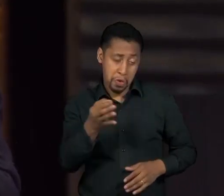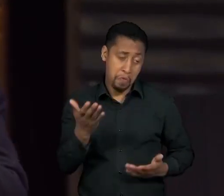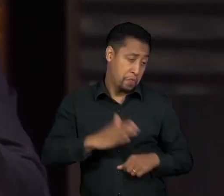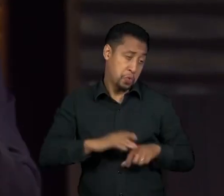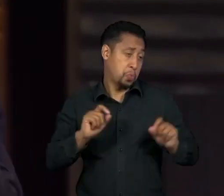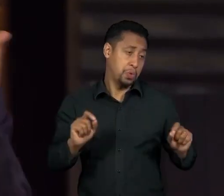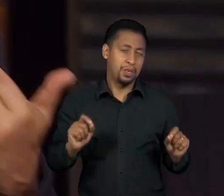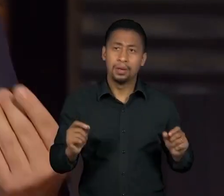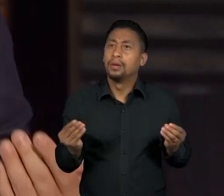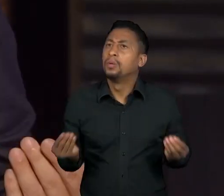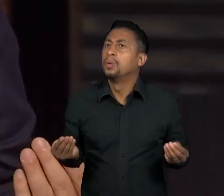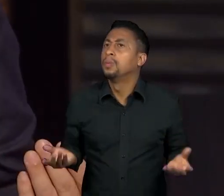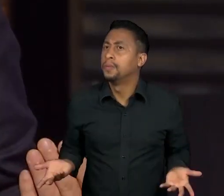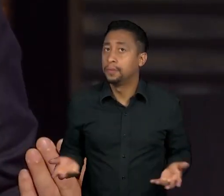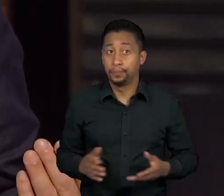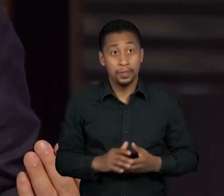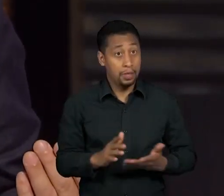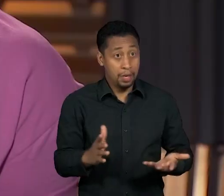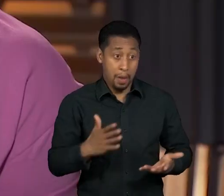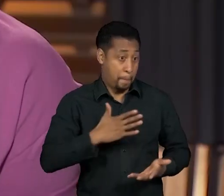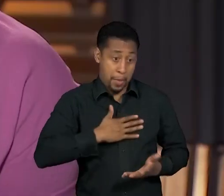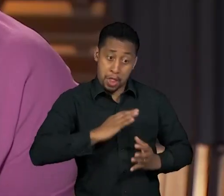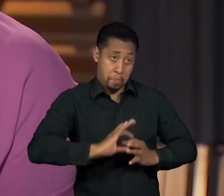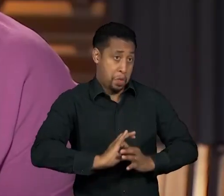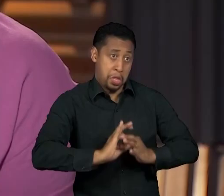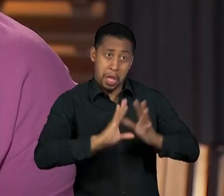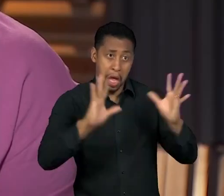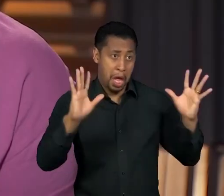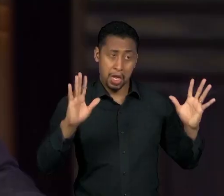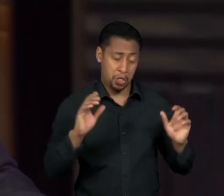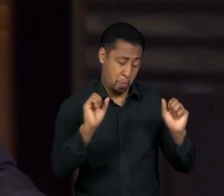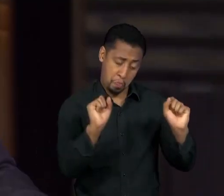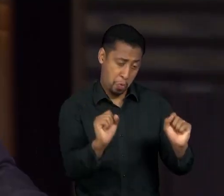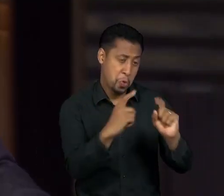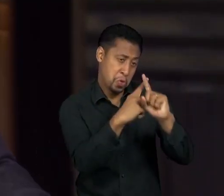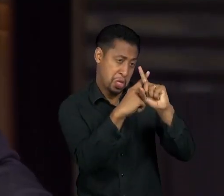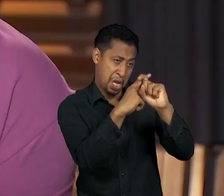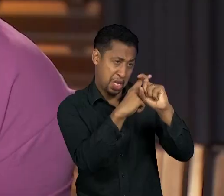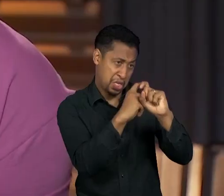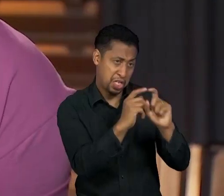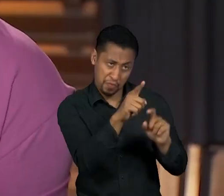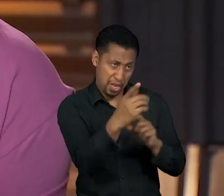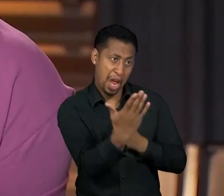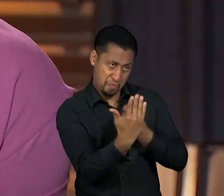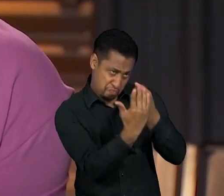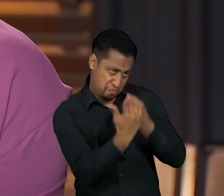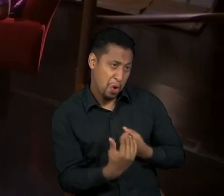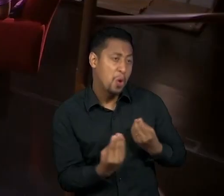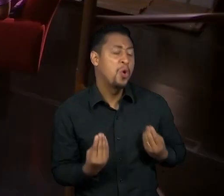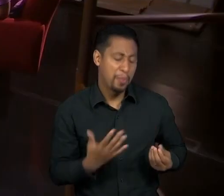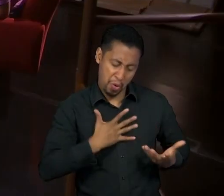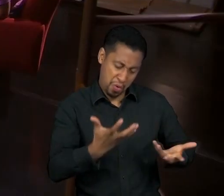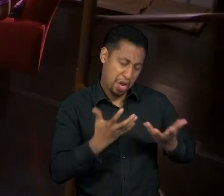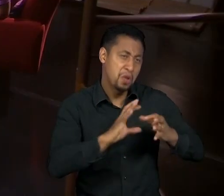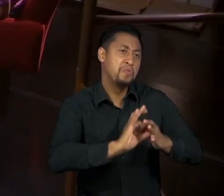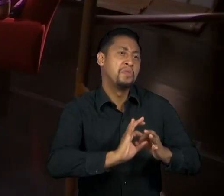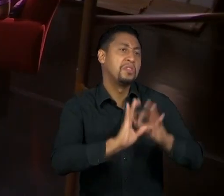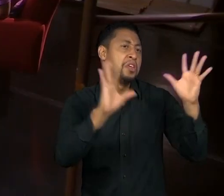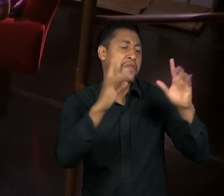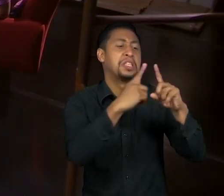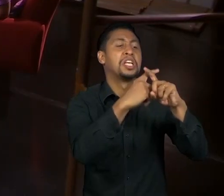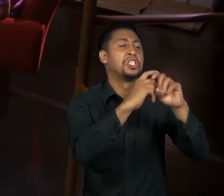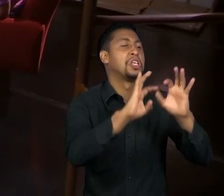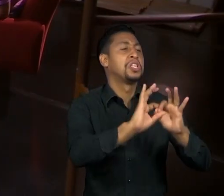tolir a minha liberdade de ser nazista isso eu quero ser livre o nazista